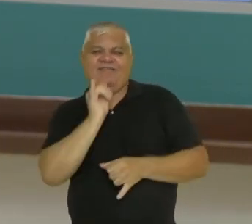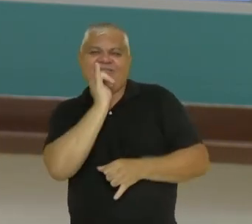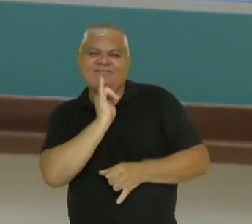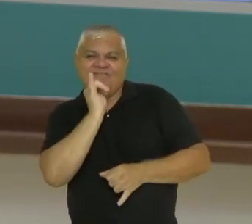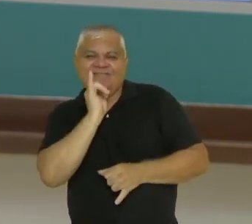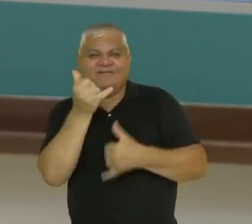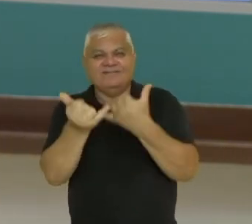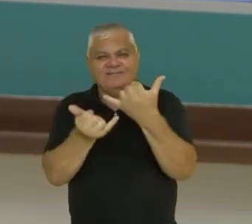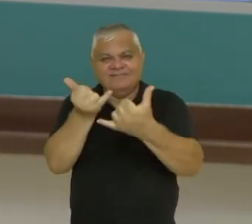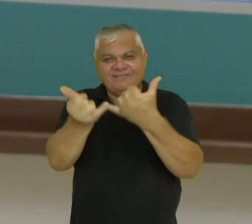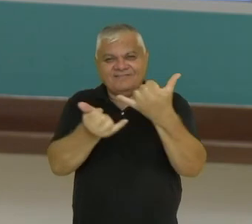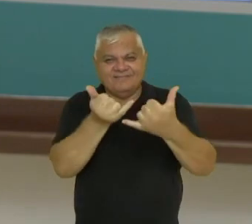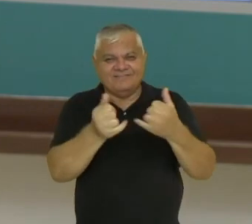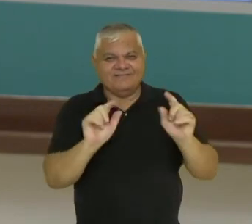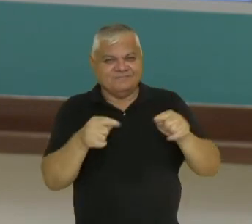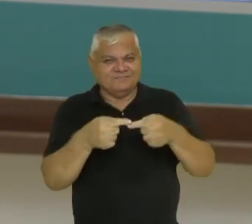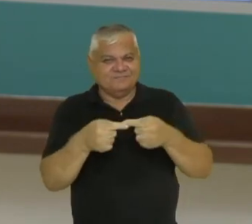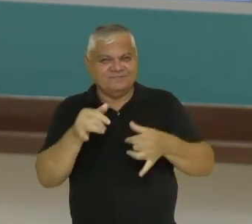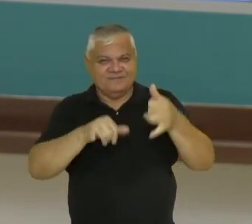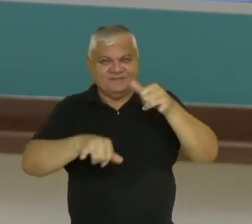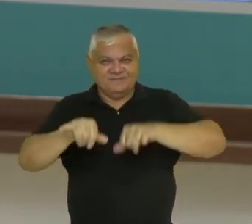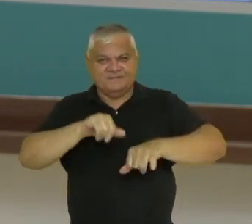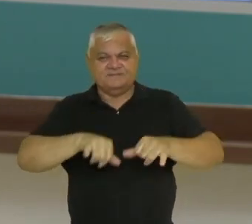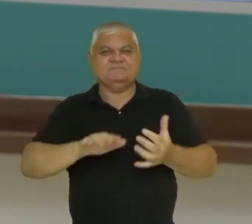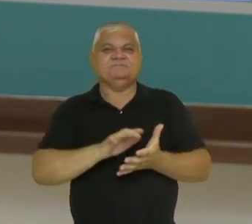relacionados com a disciplina de Química.